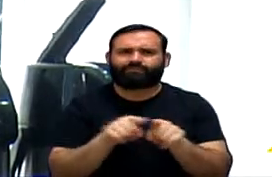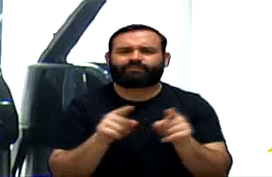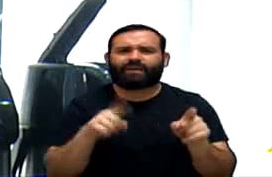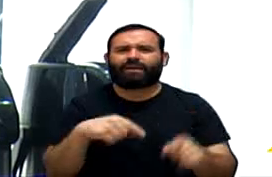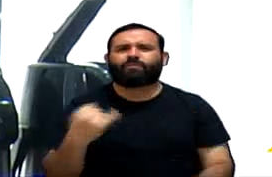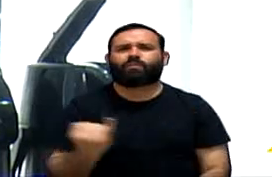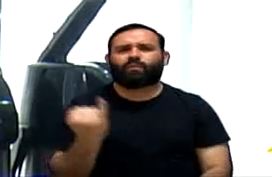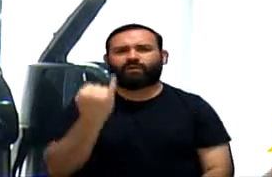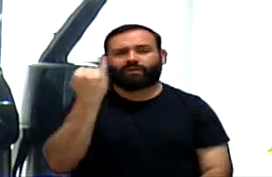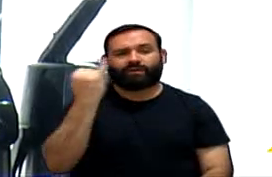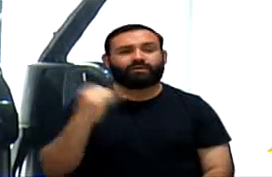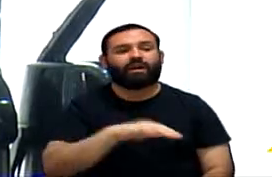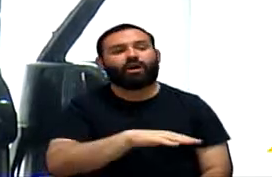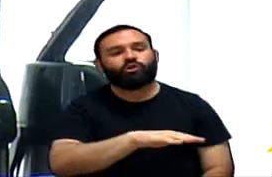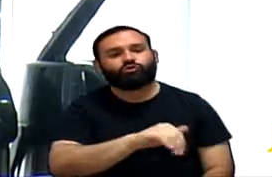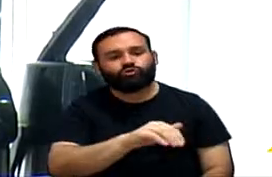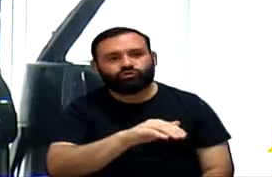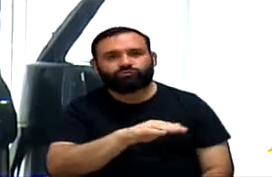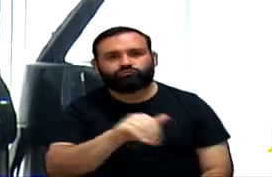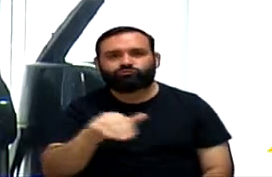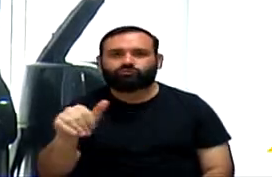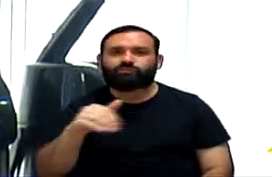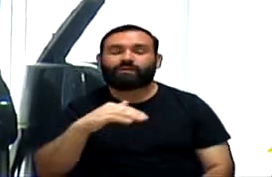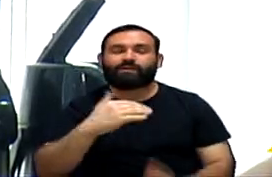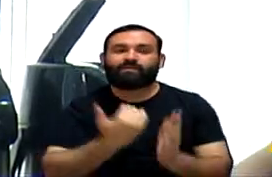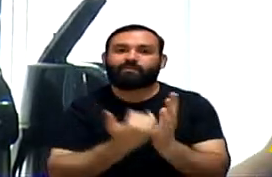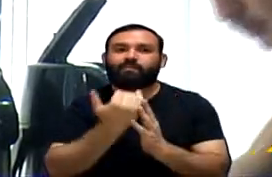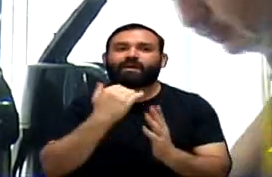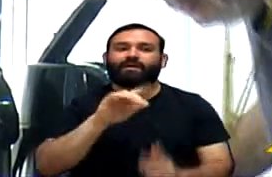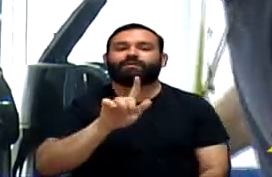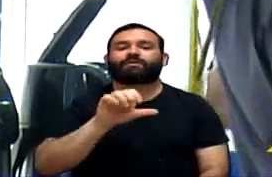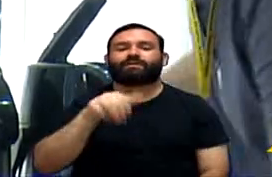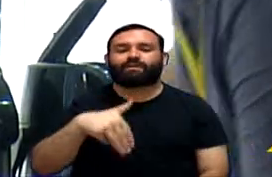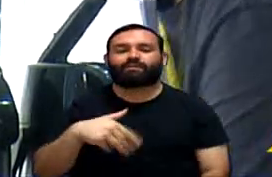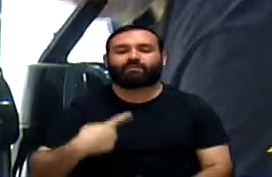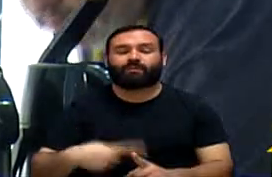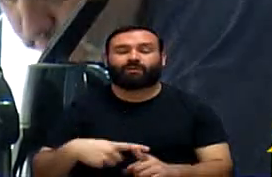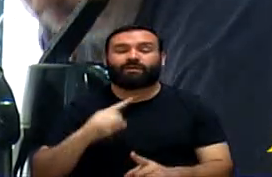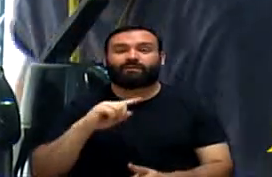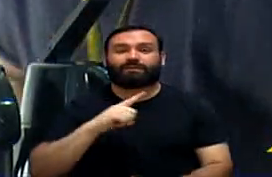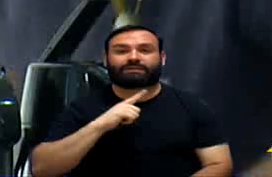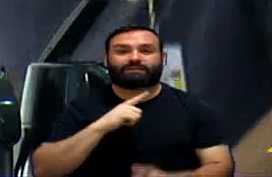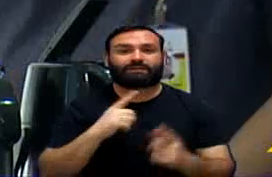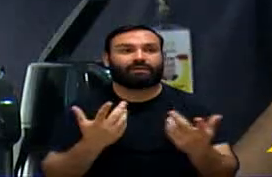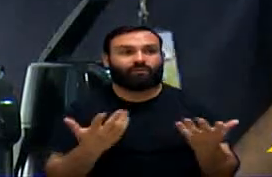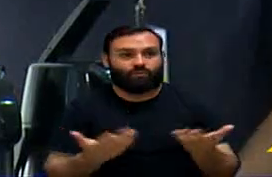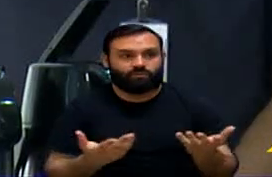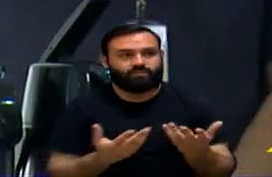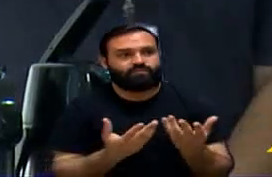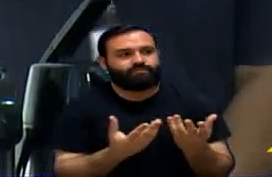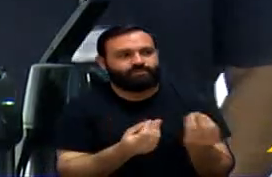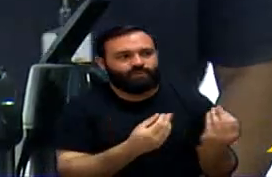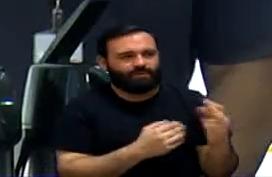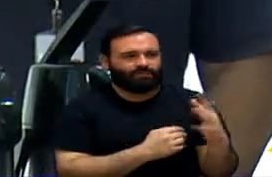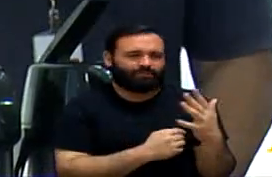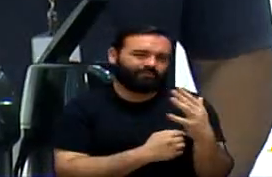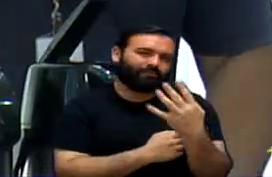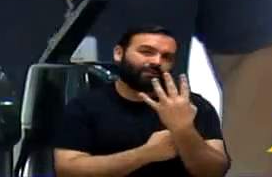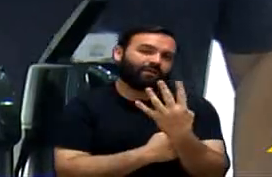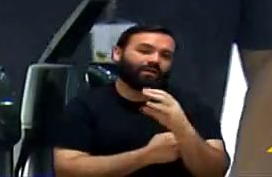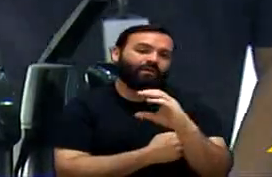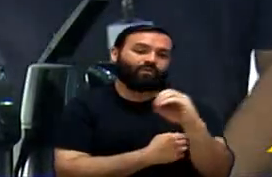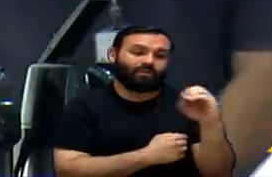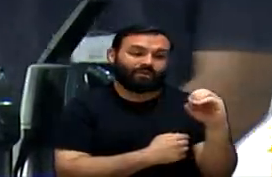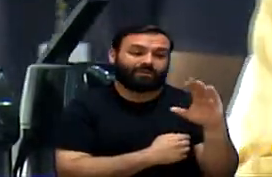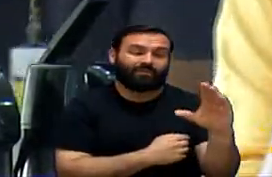é importante a contratação de mais guardas civis porque nós temos aí um número hoje de 400 mais